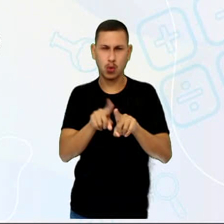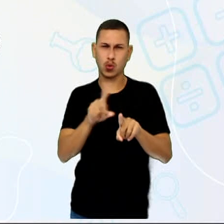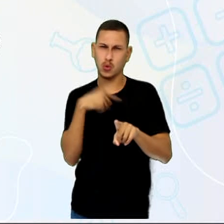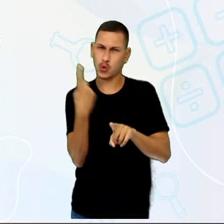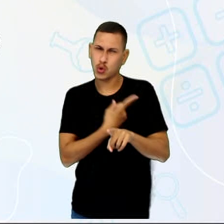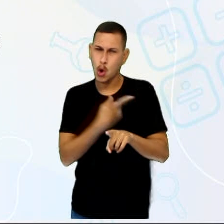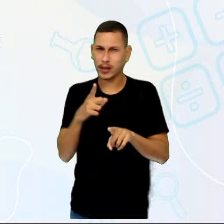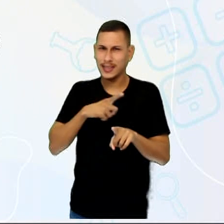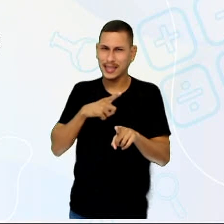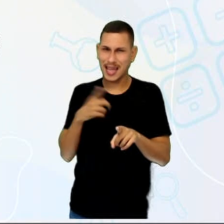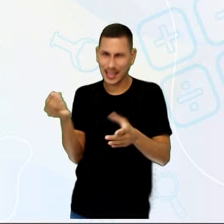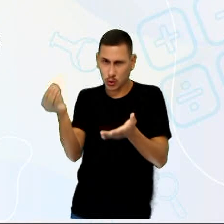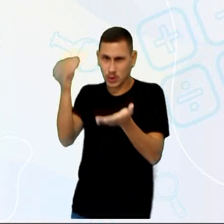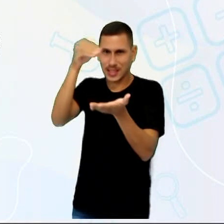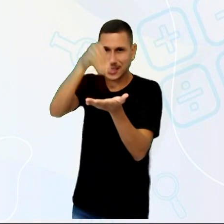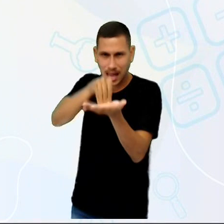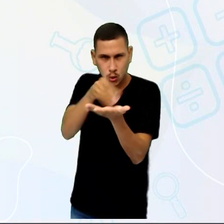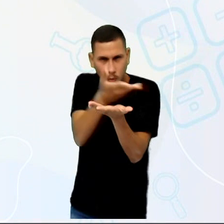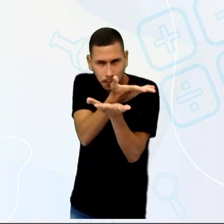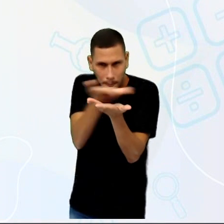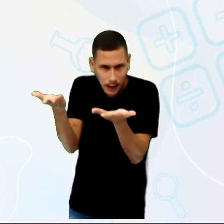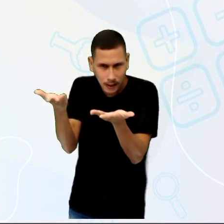no centro essa base.